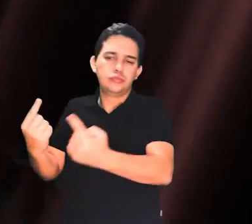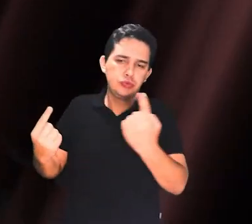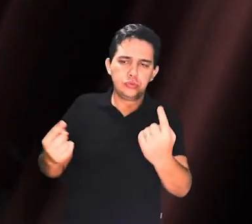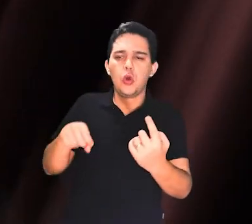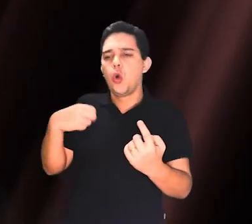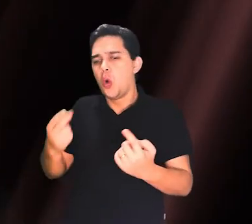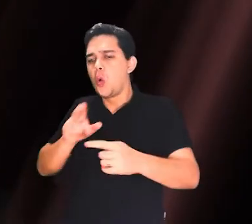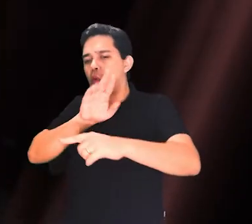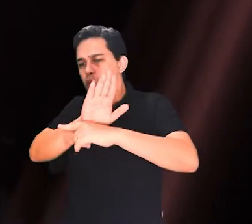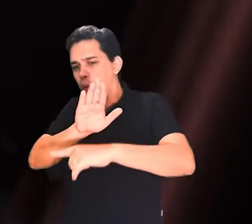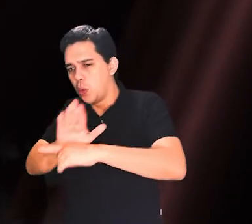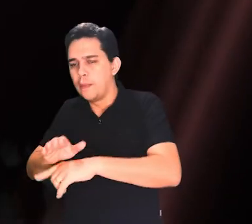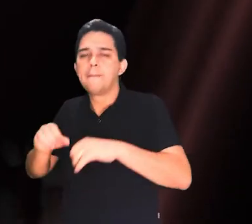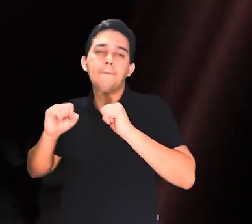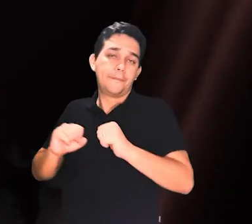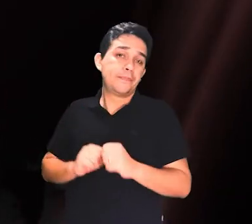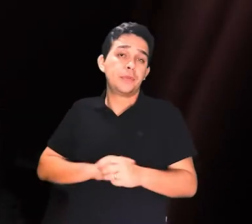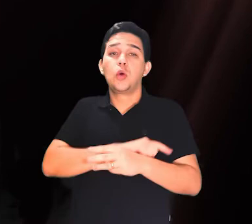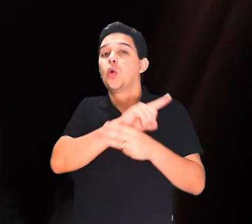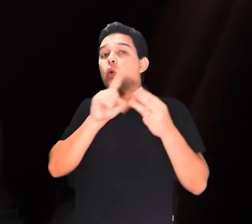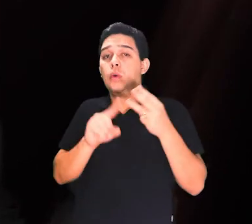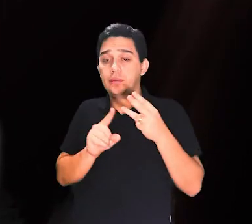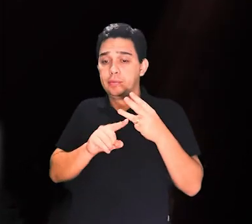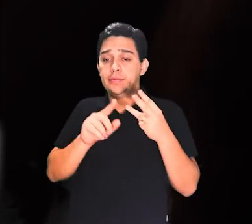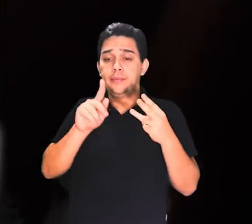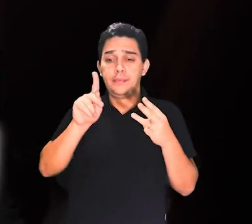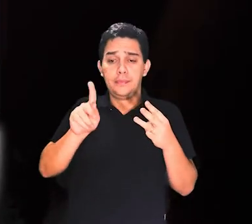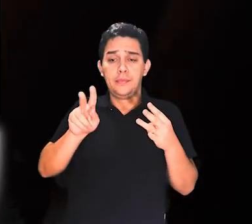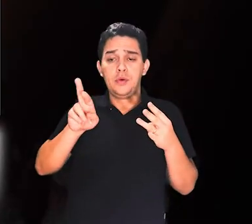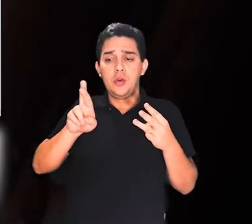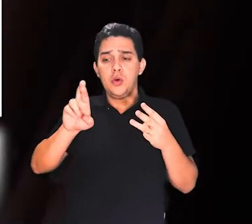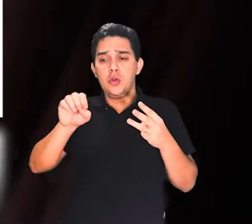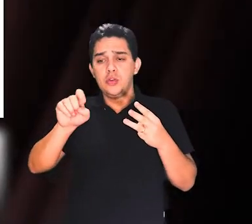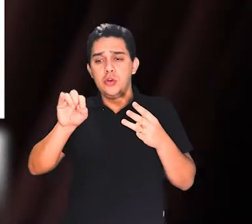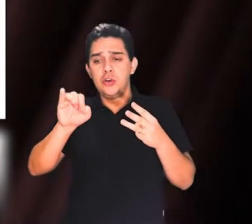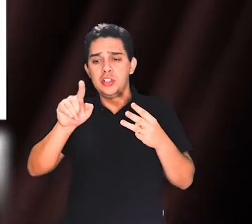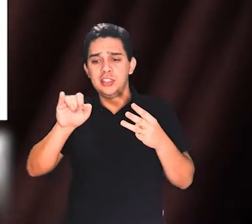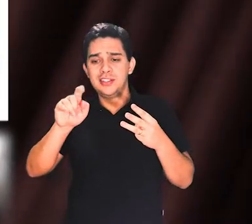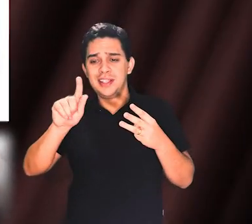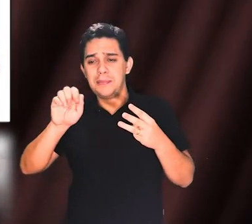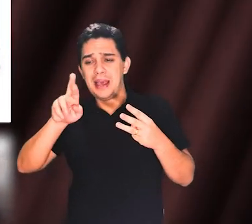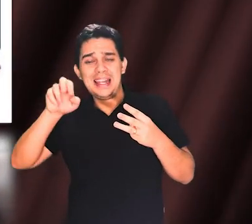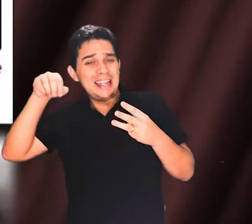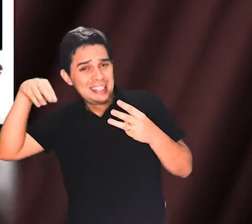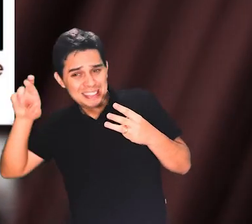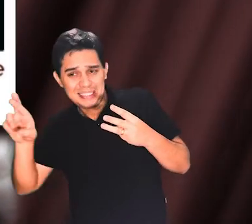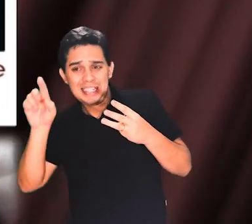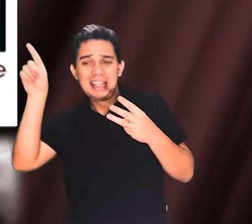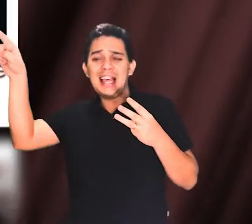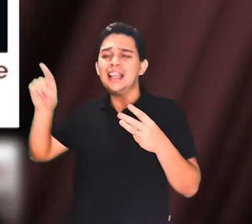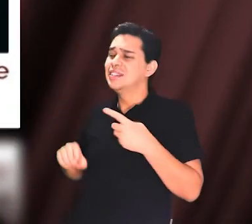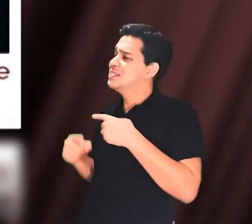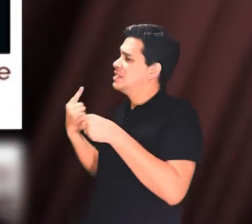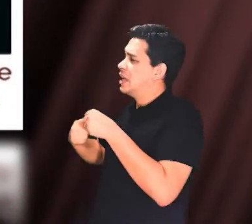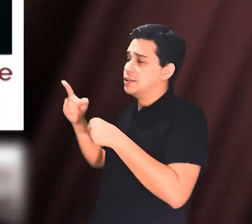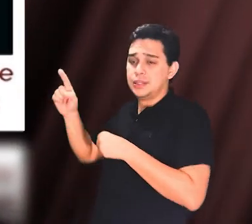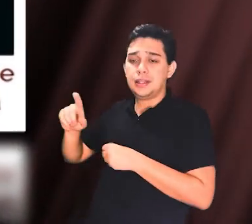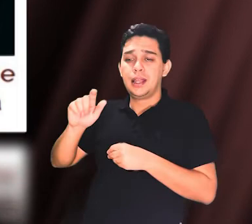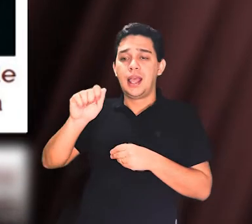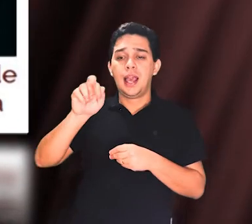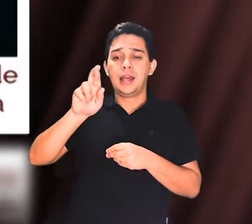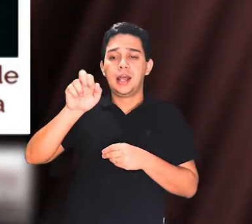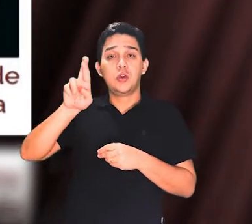Protógenes Guimarães, também, que é Araruama, a colega lá da região também ajuizou a ação, também está sendo